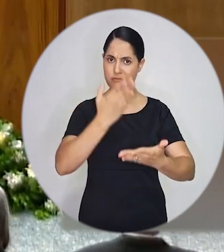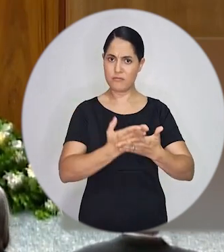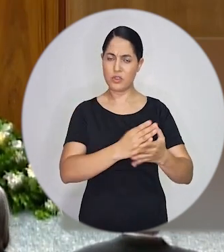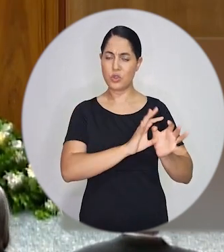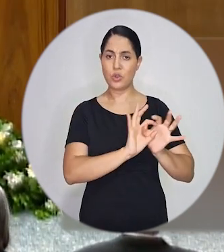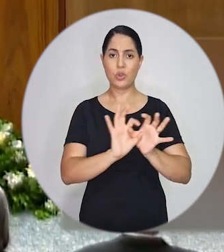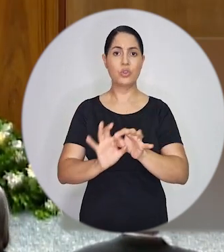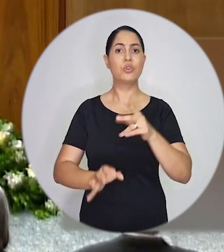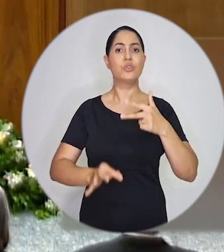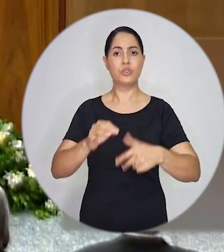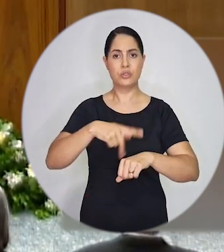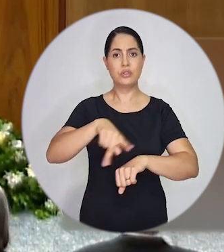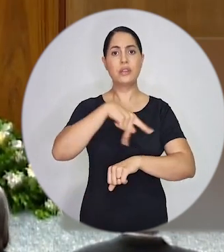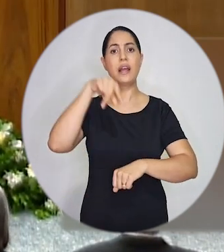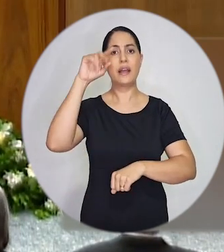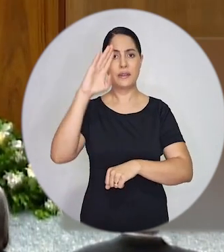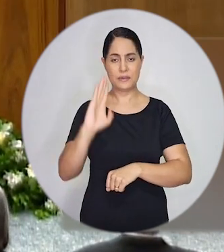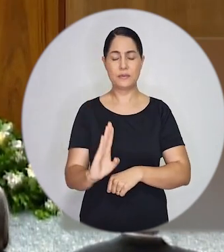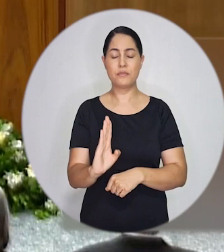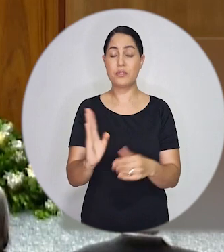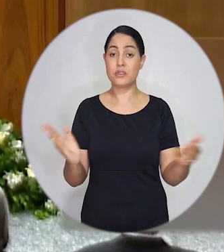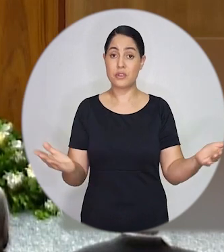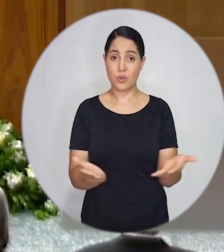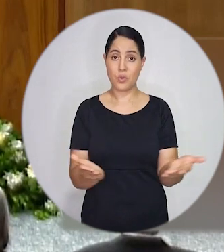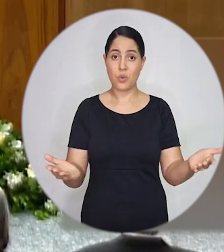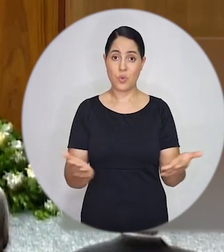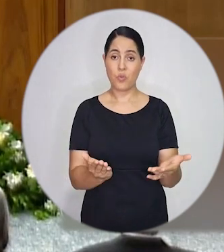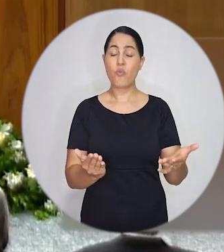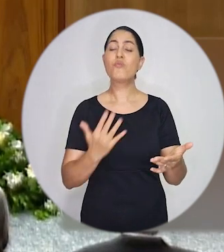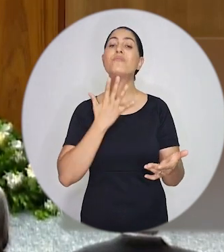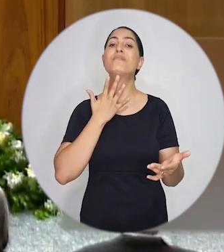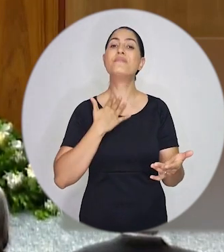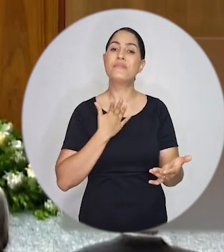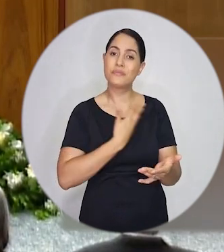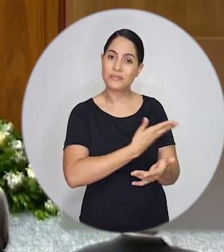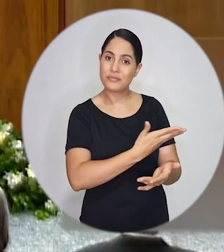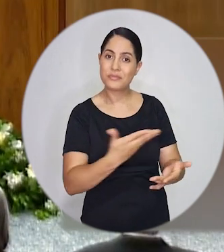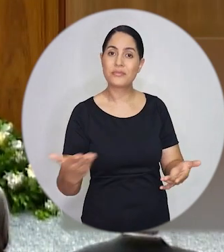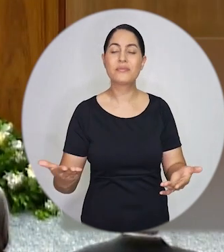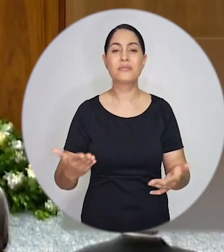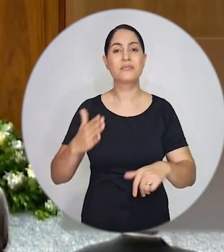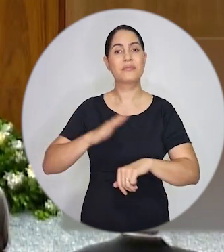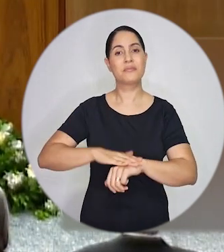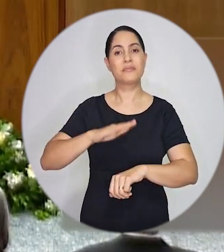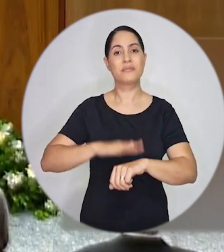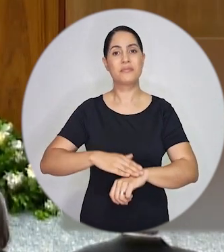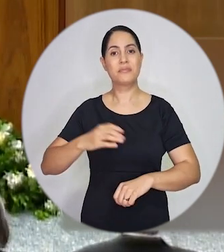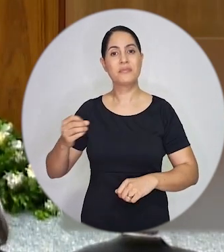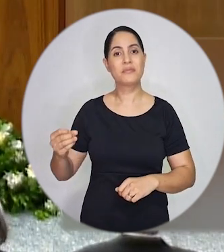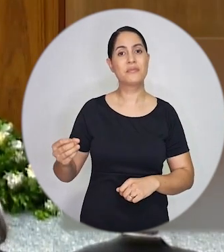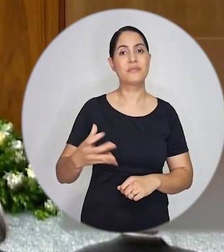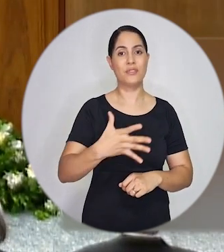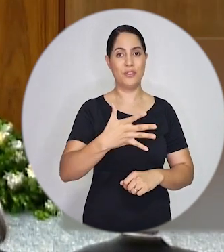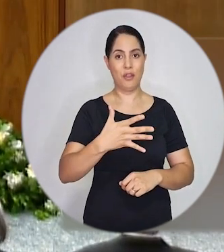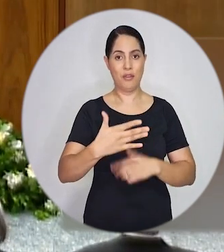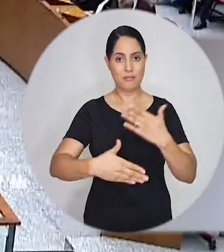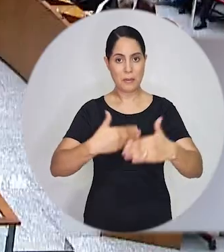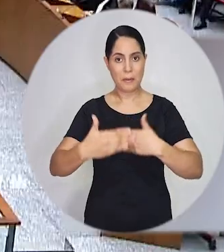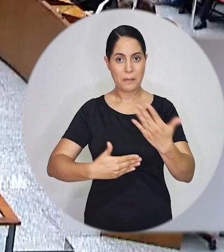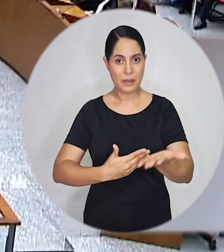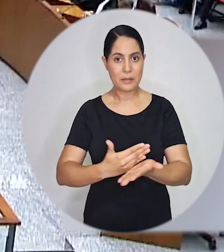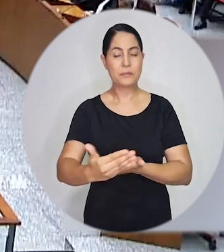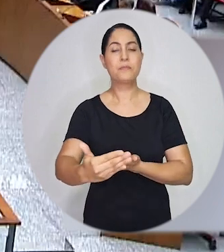da sociedade no sistema judiciário brasileiro, eu faço votos de que tenham êxito na nobre jornada